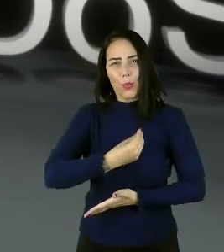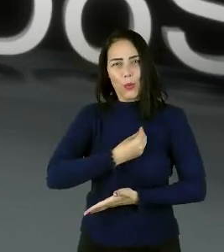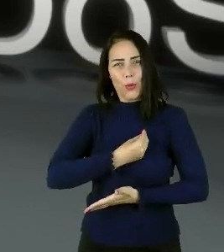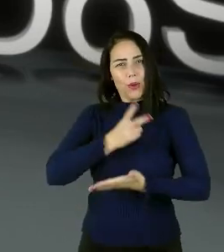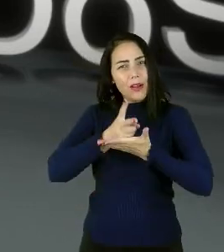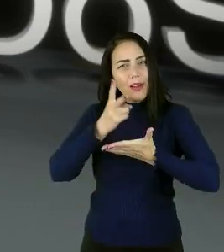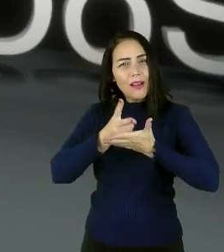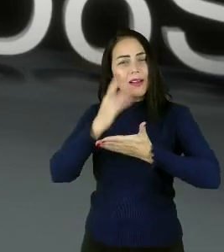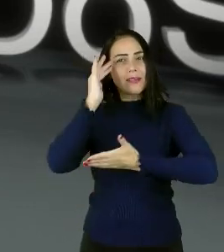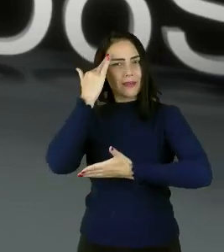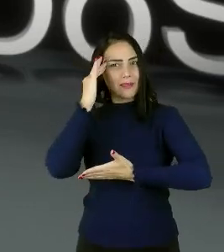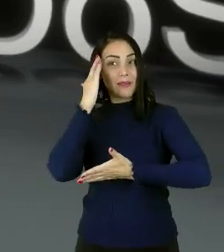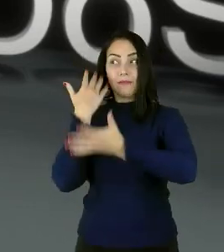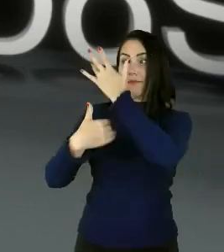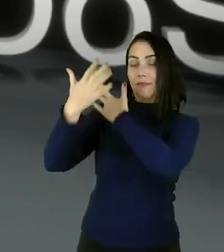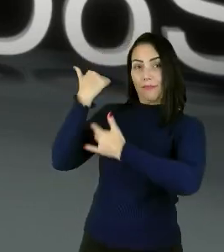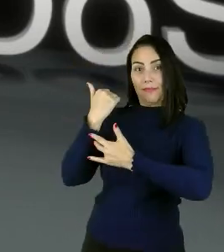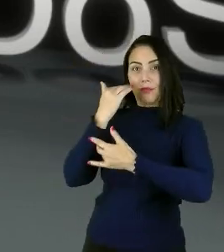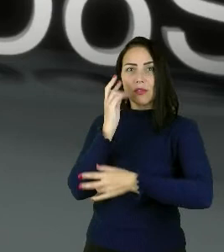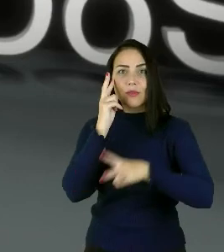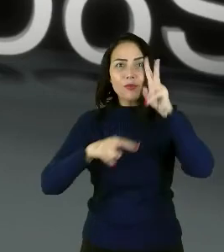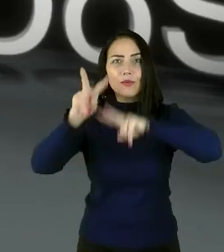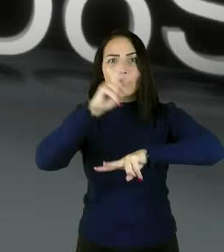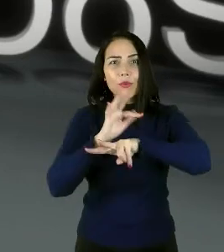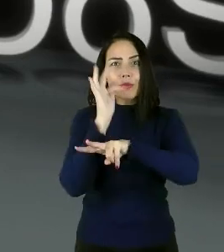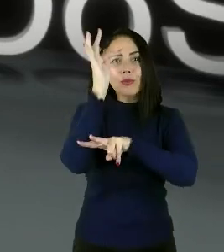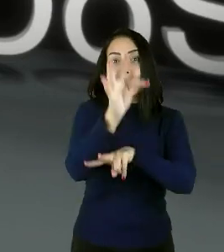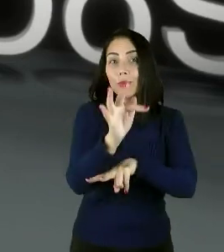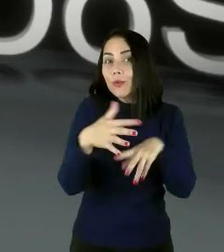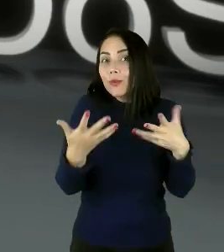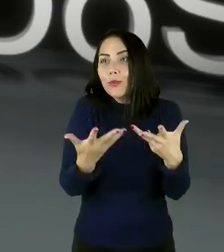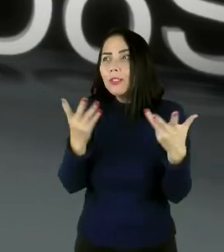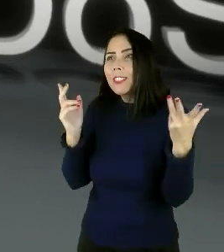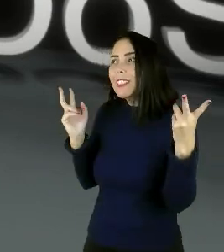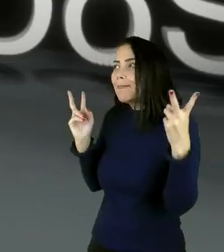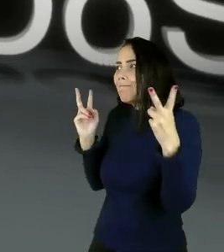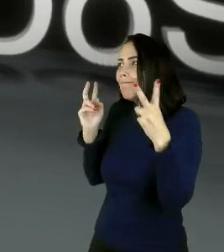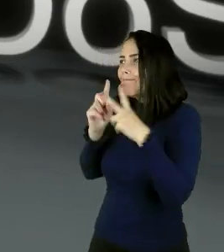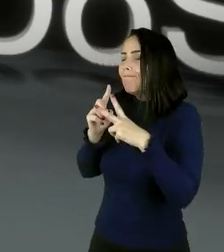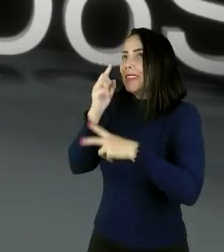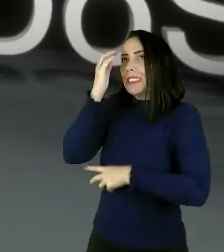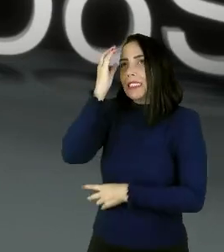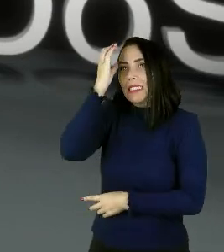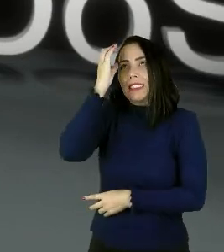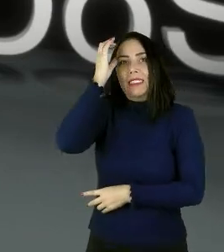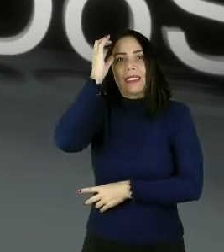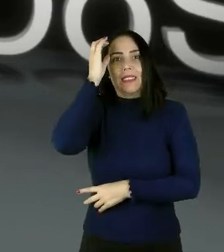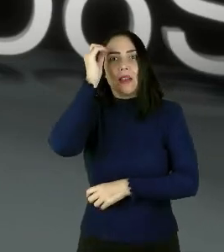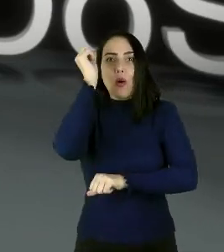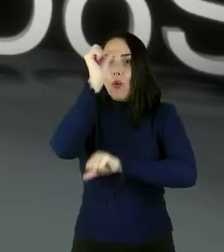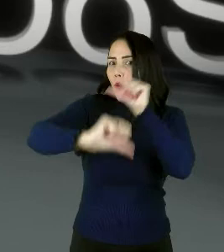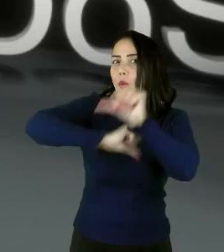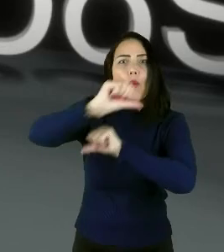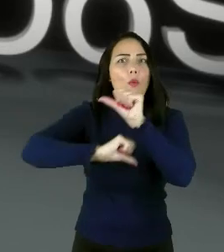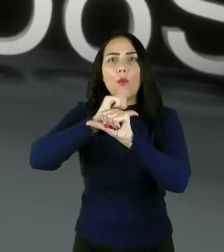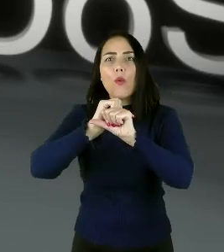dentro da compreensão compreensão do passado EA visualização de futuros gerou uma consciência coletiva